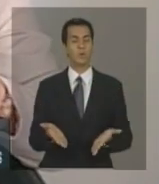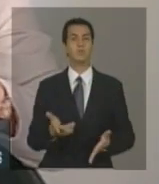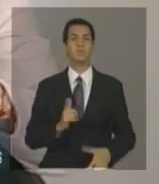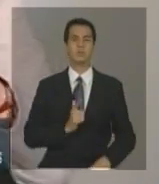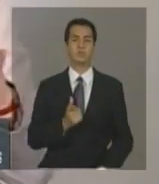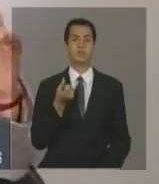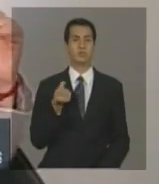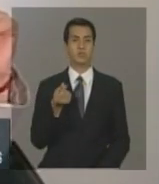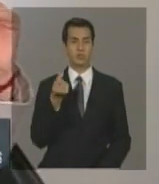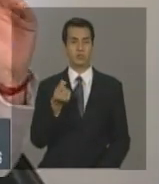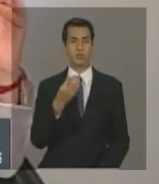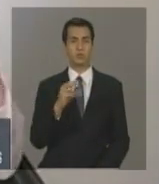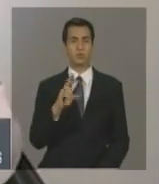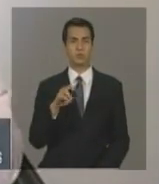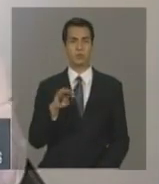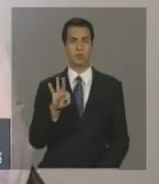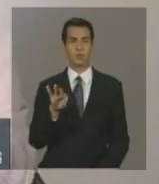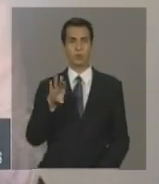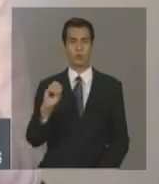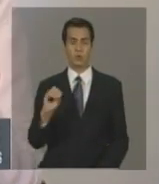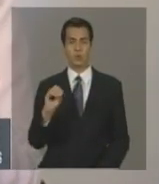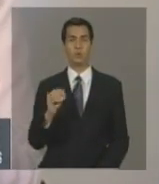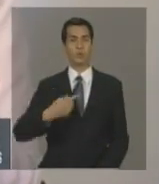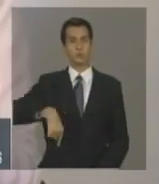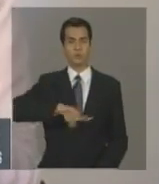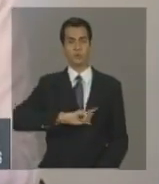orçamentário, já temos uma possibilidade de